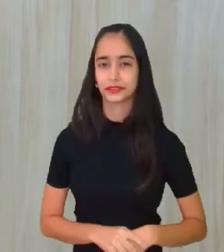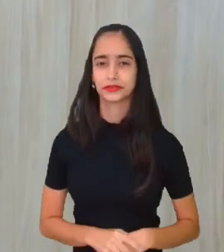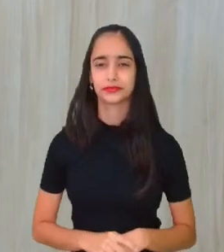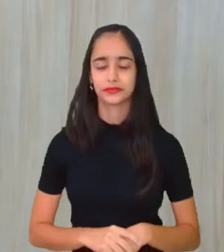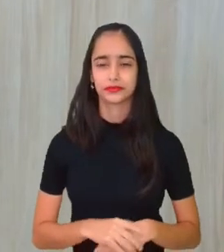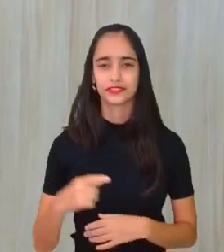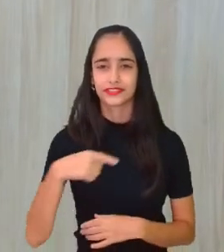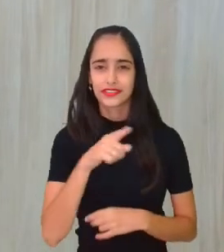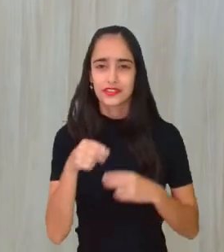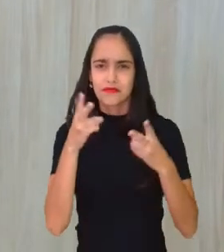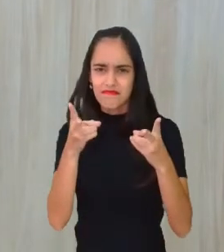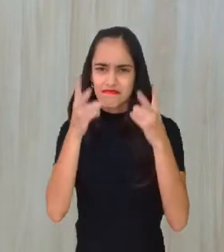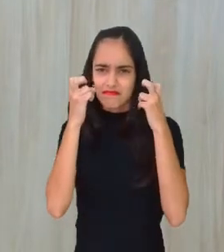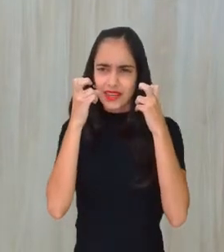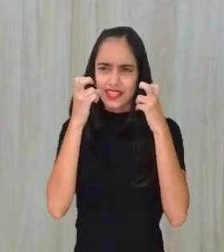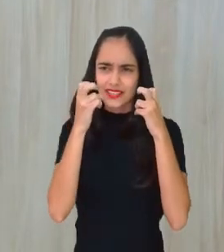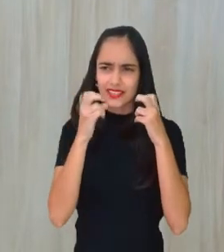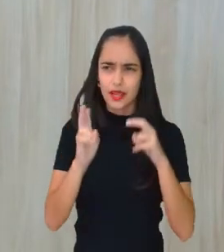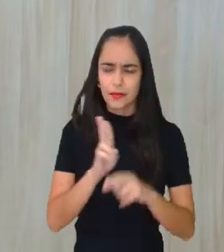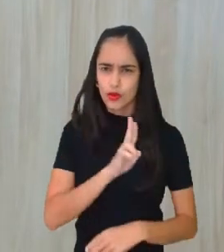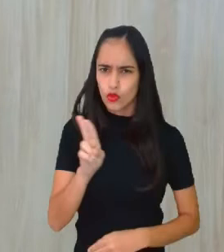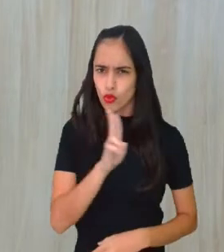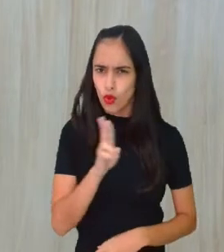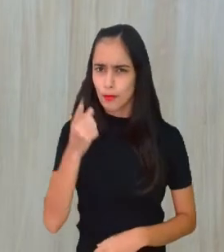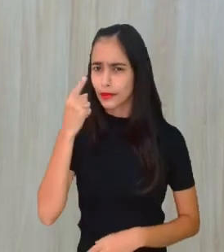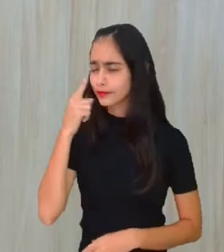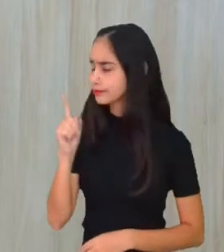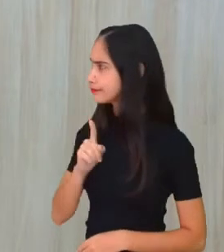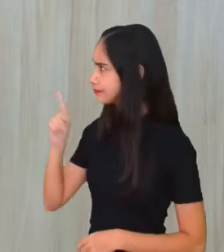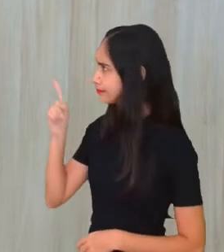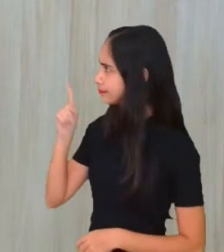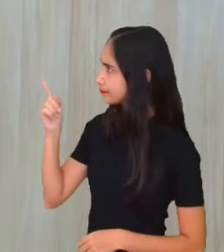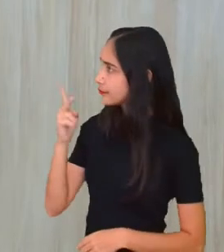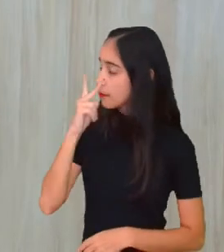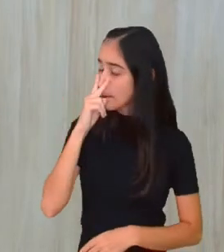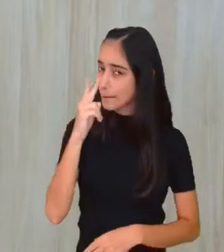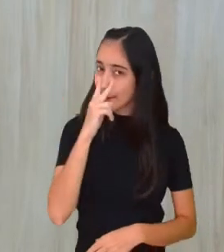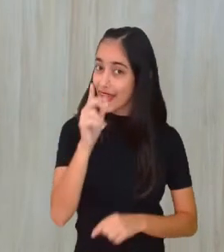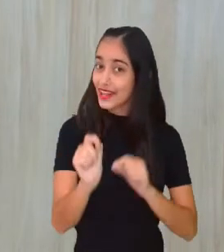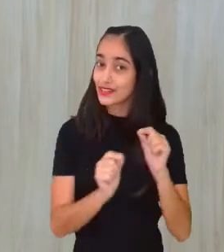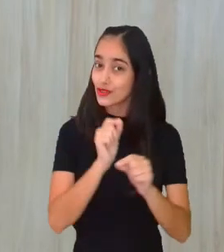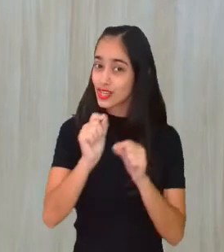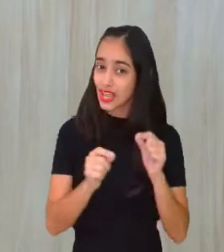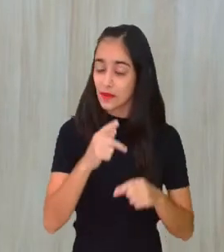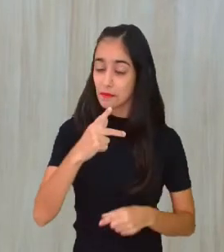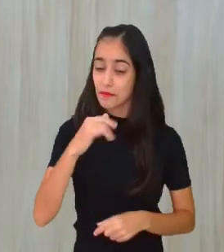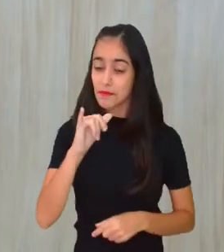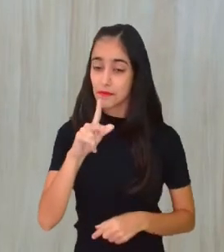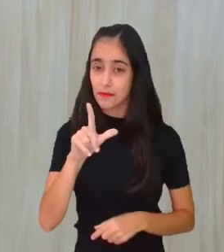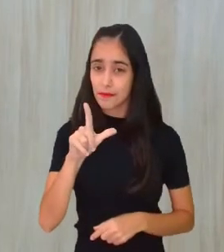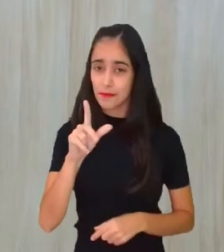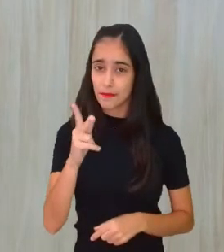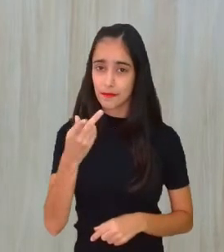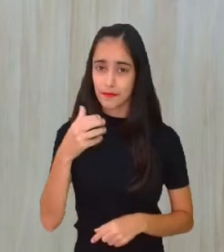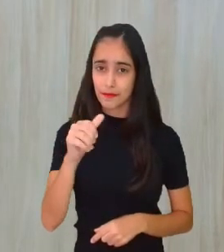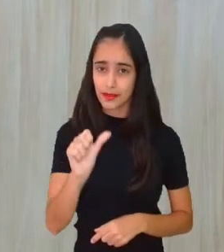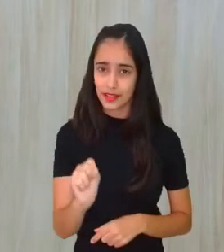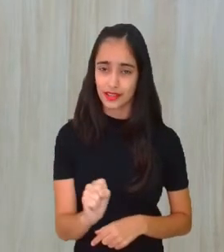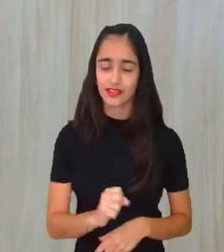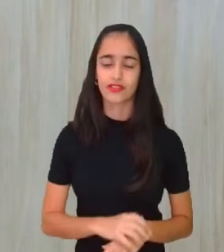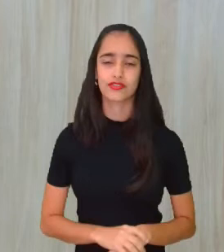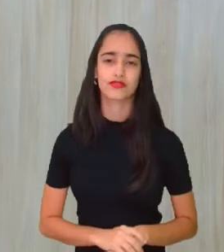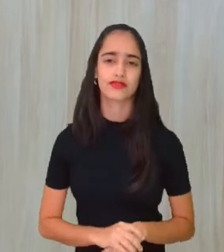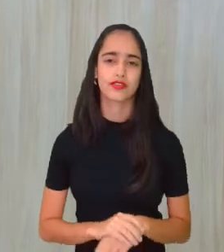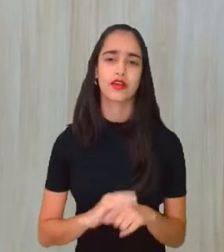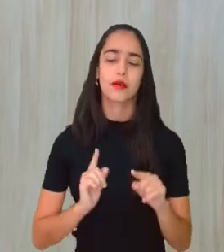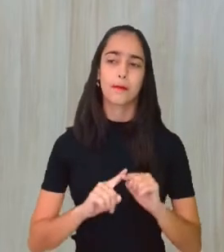dele, capacitador ou condensador. Parece uma pilhazinha, não é? Mas ele aparece também em outros eletrônicos.